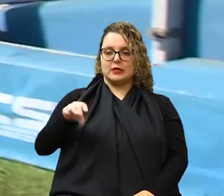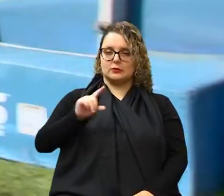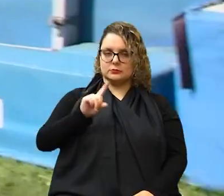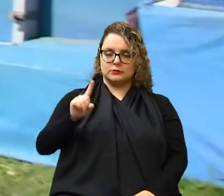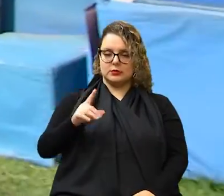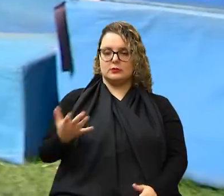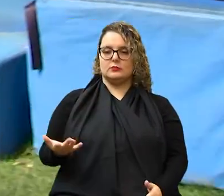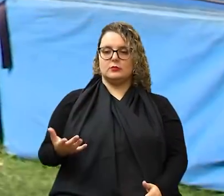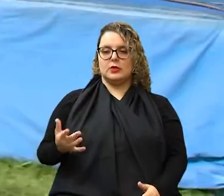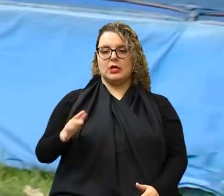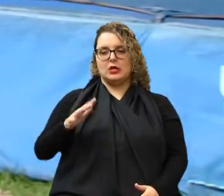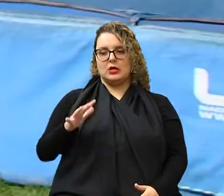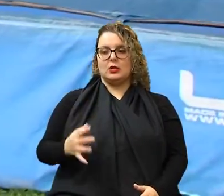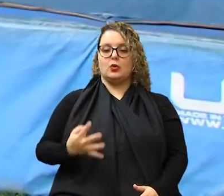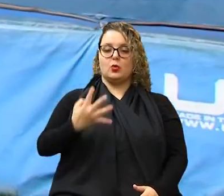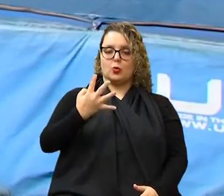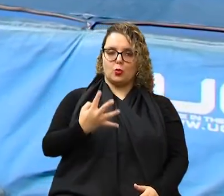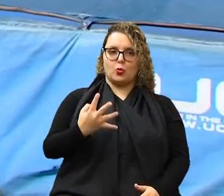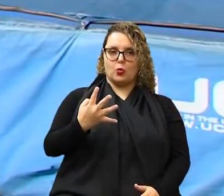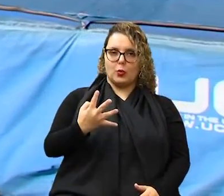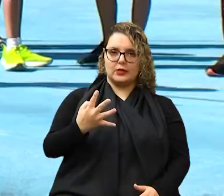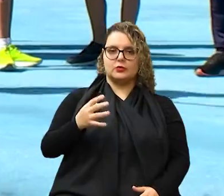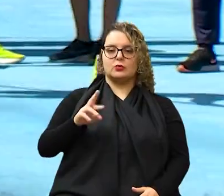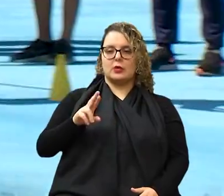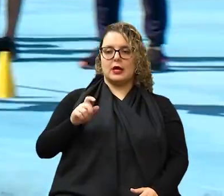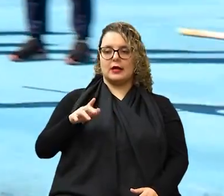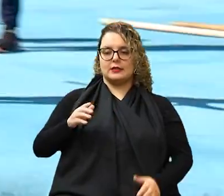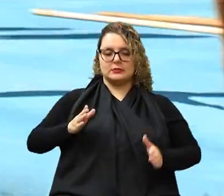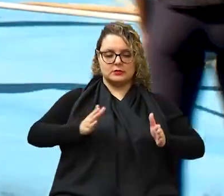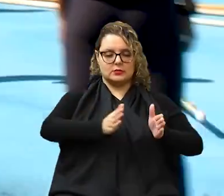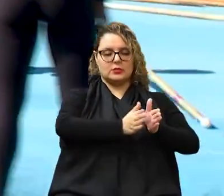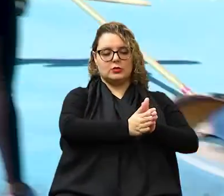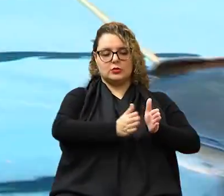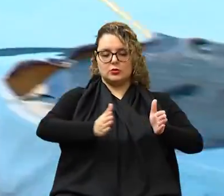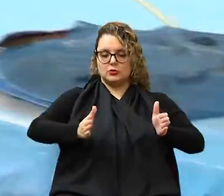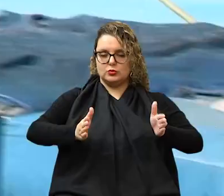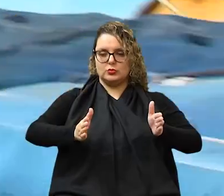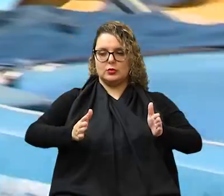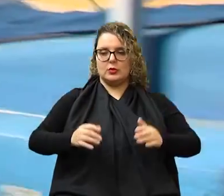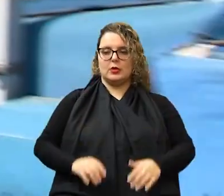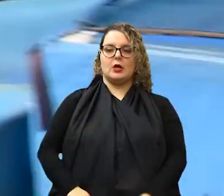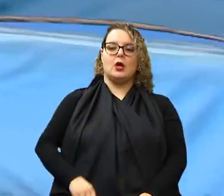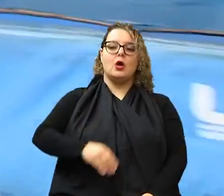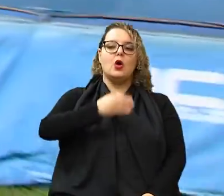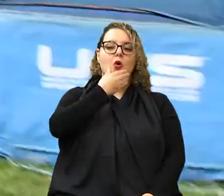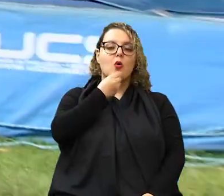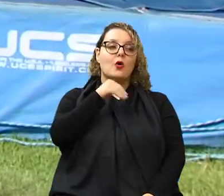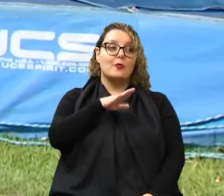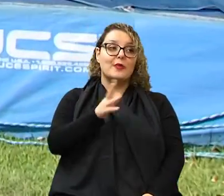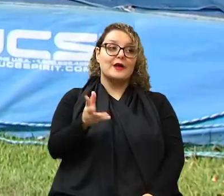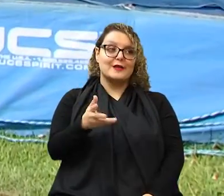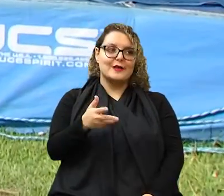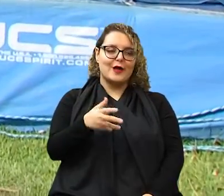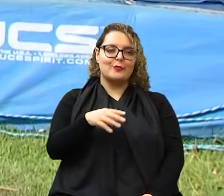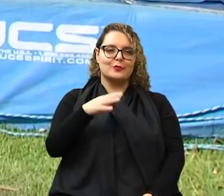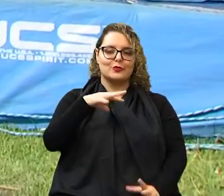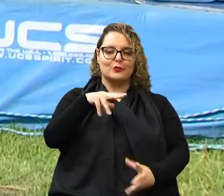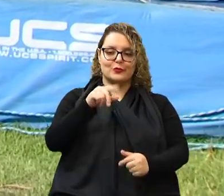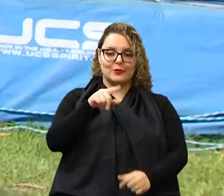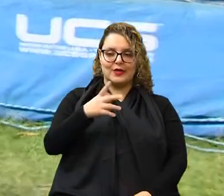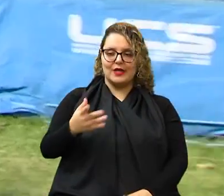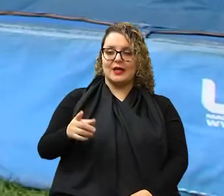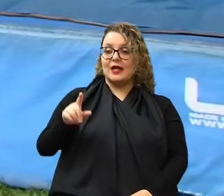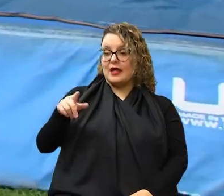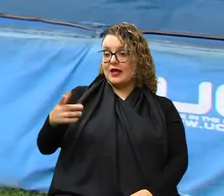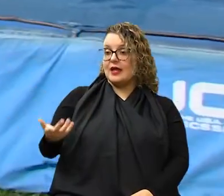já pega em torno de 4 raias. E o campeão dos 100 metros rasos é chamado de o homem mais rápido do mundo, né? É conhecido por isso,